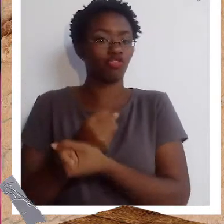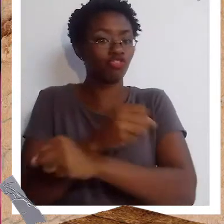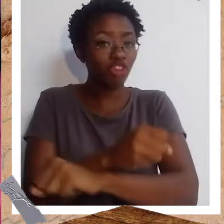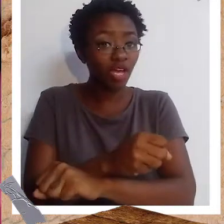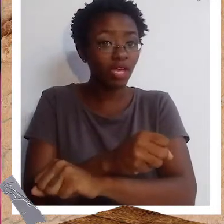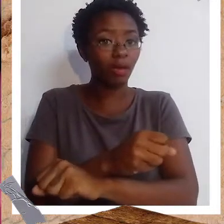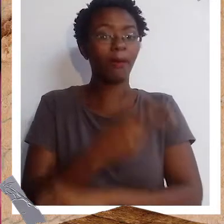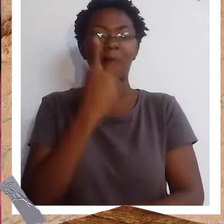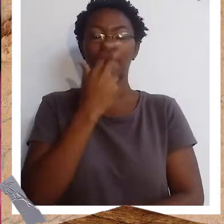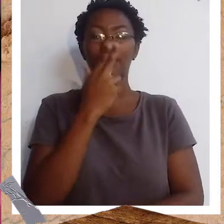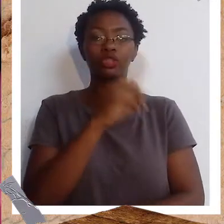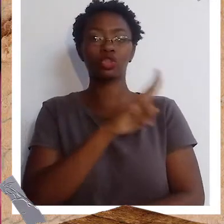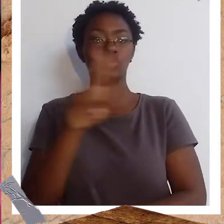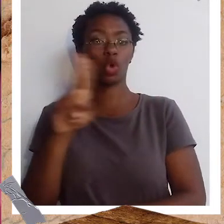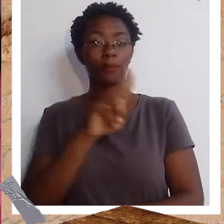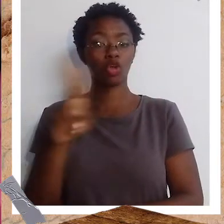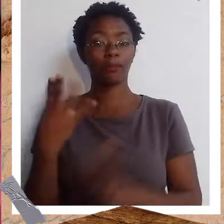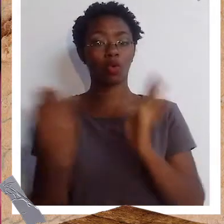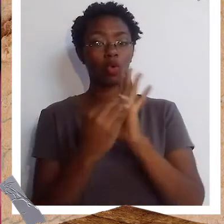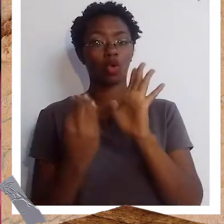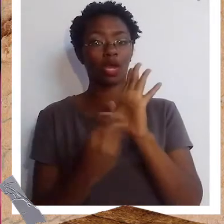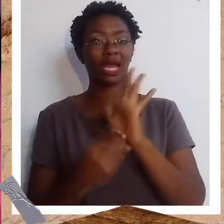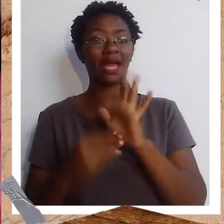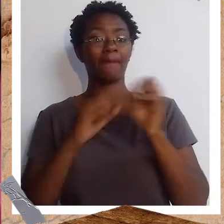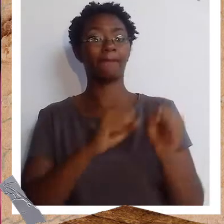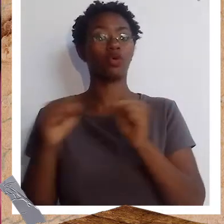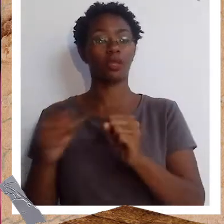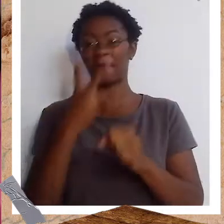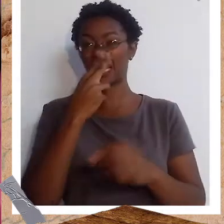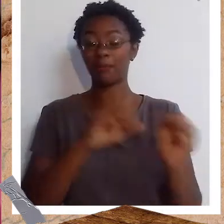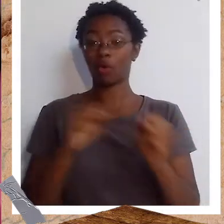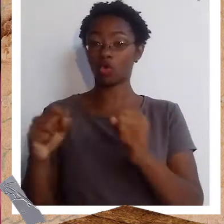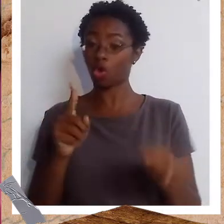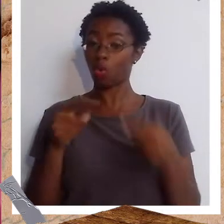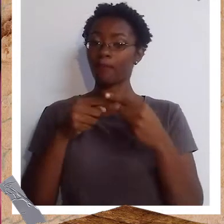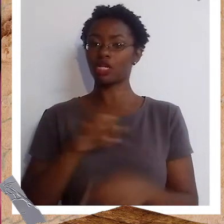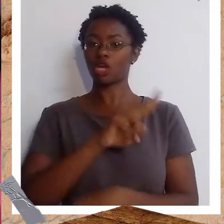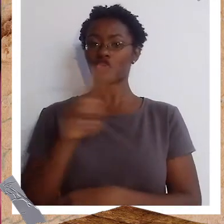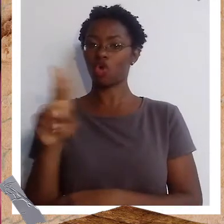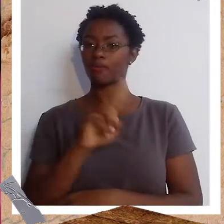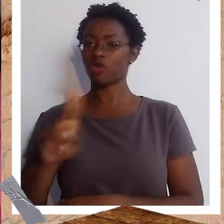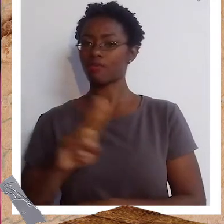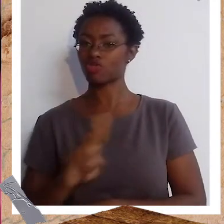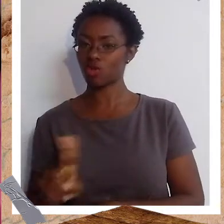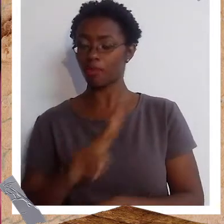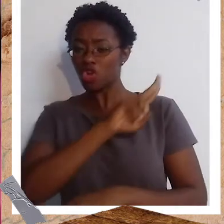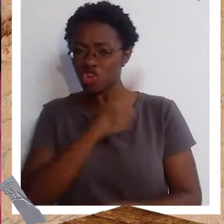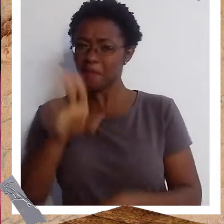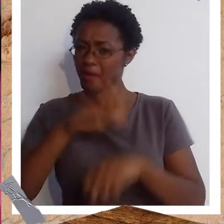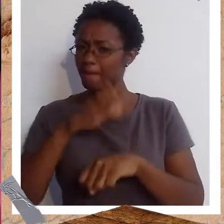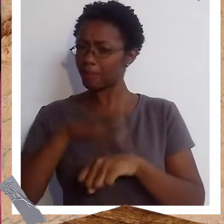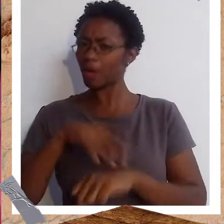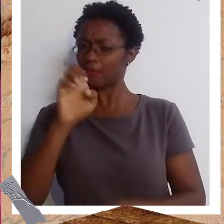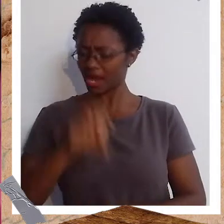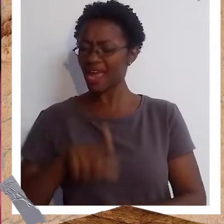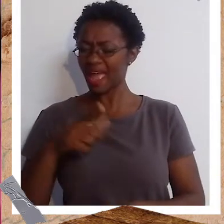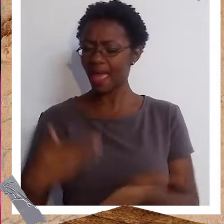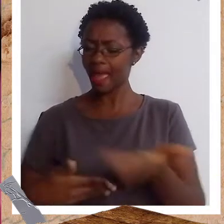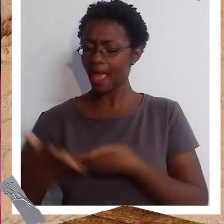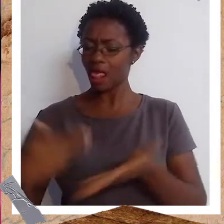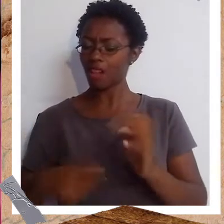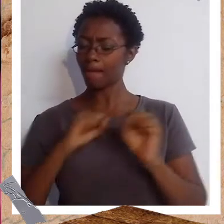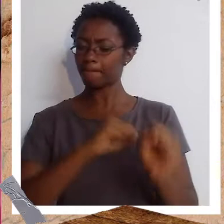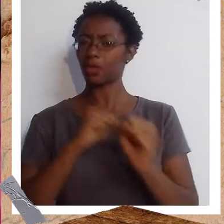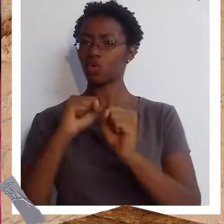de poder. Nomear, poder dar um nome para uma experiência, poder dar um nome a si, ter um nome próprio, é uma relação de poder